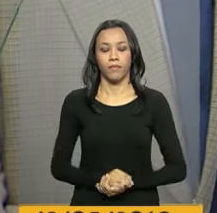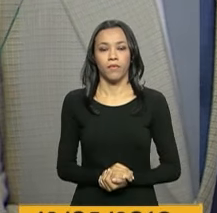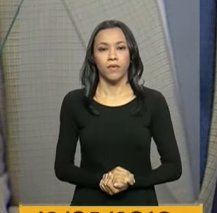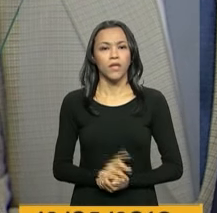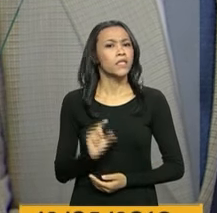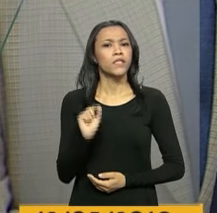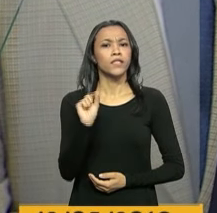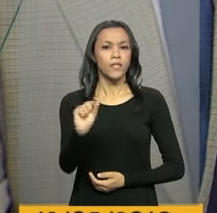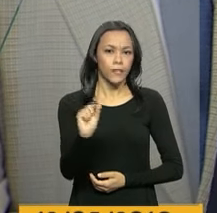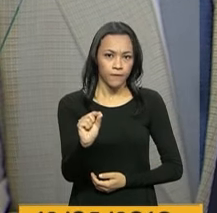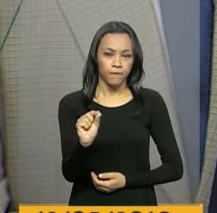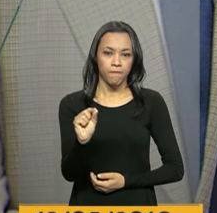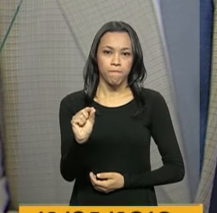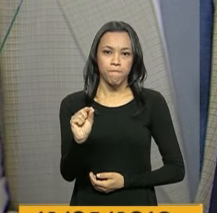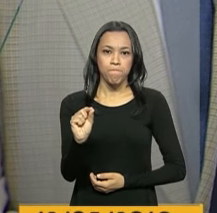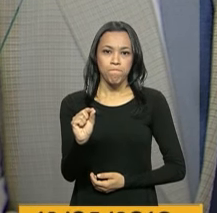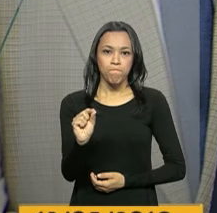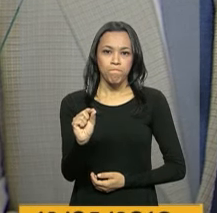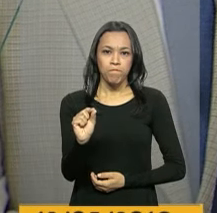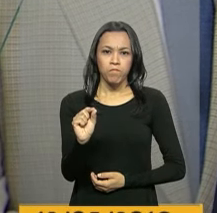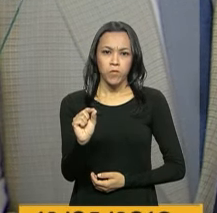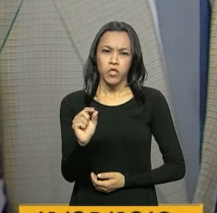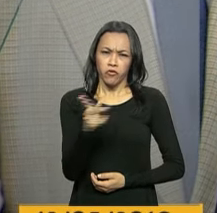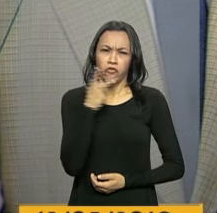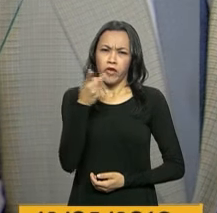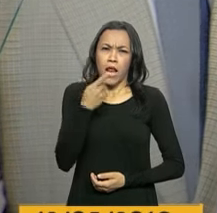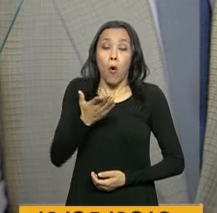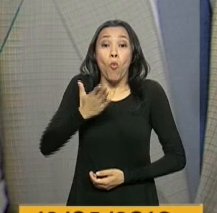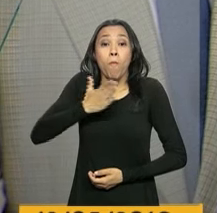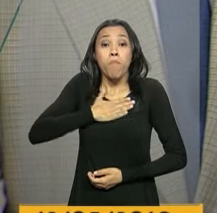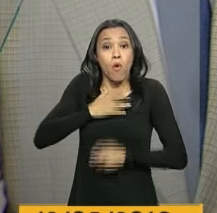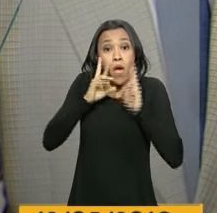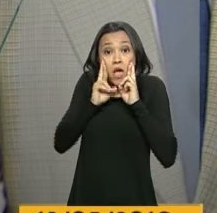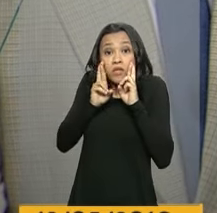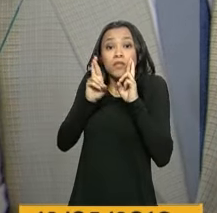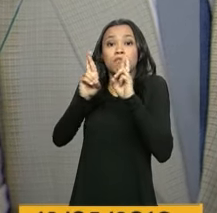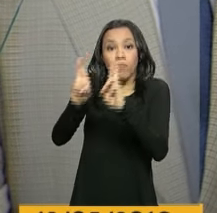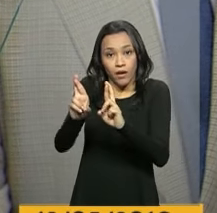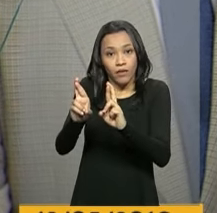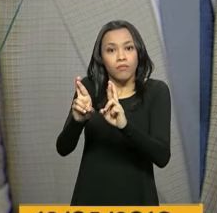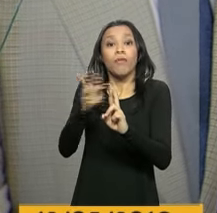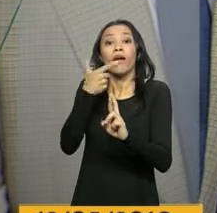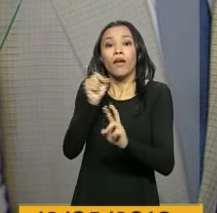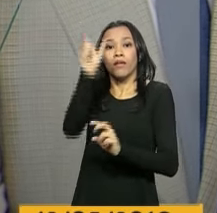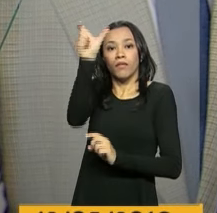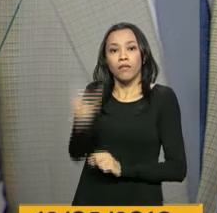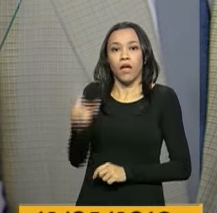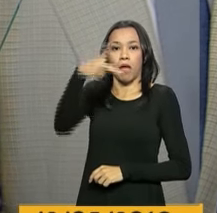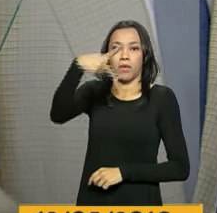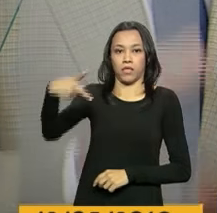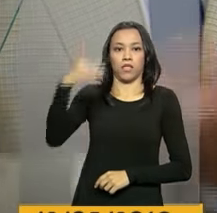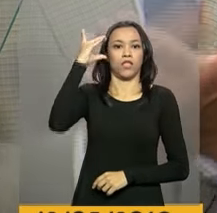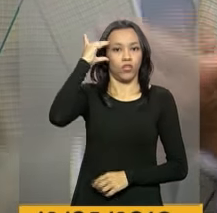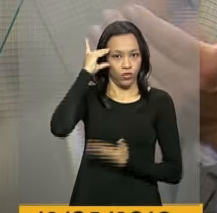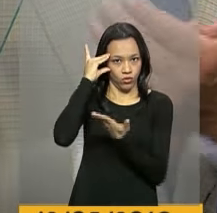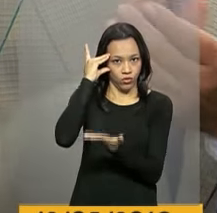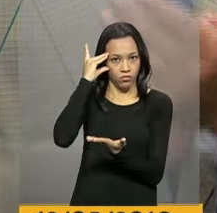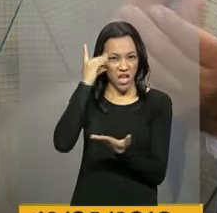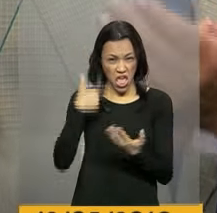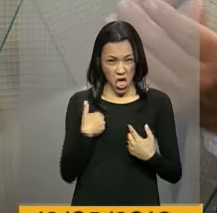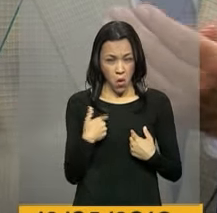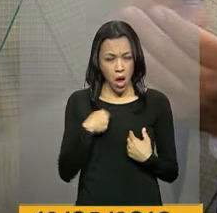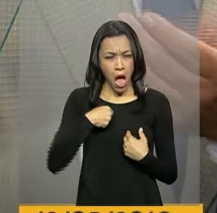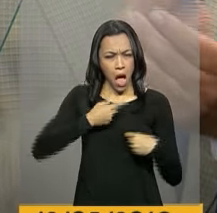de declarar meu absoluto respeito institucional à senhora presidente Dilma Rousseff. Não discuto